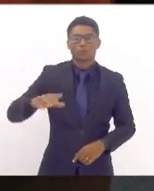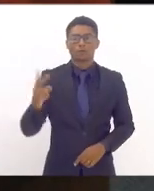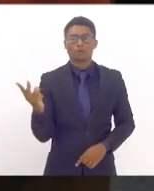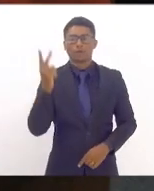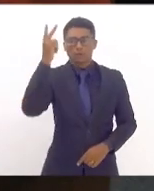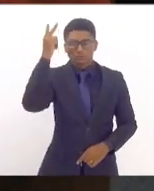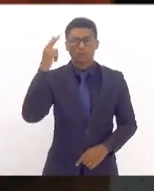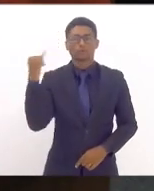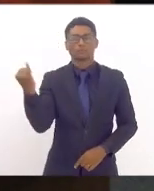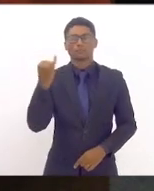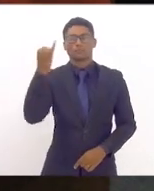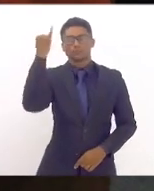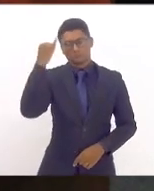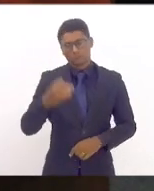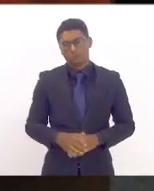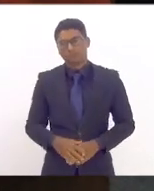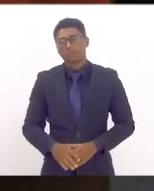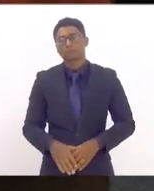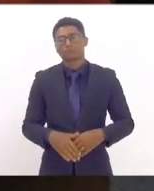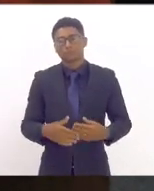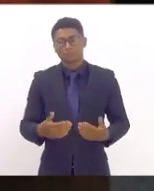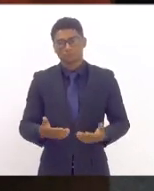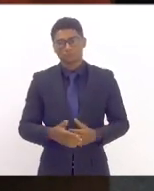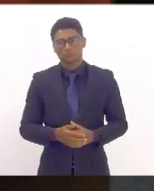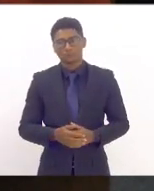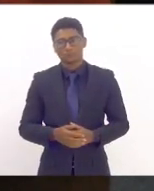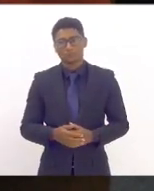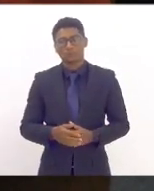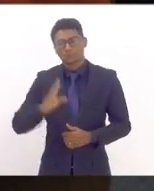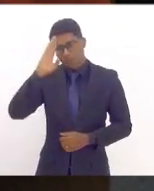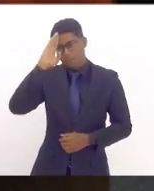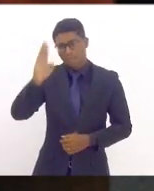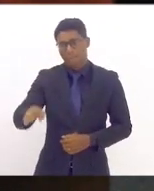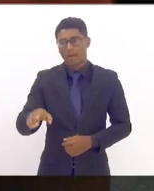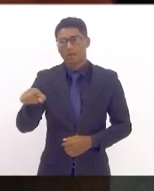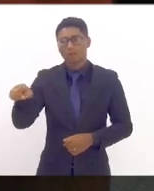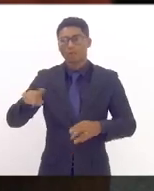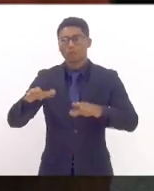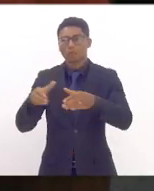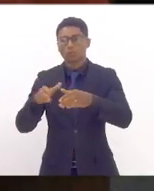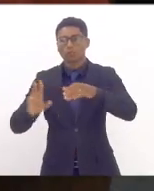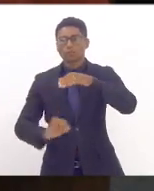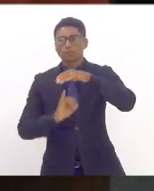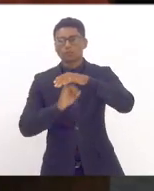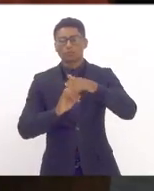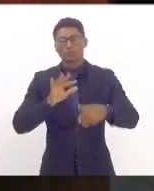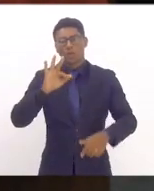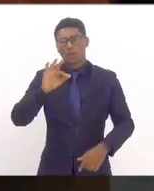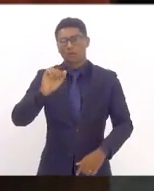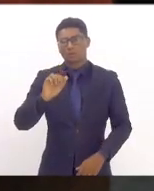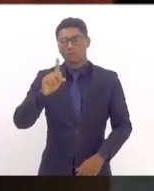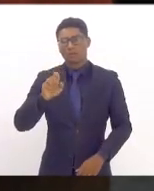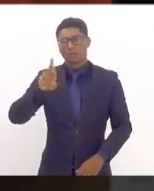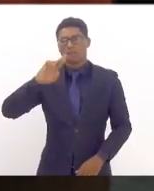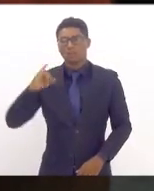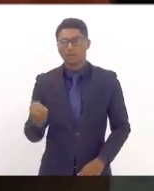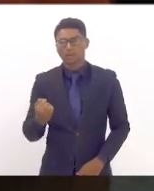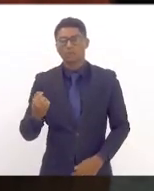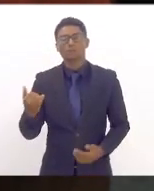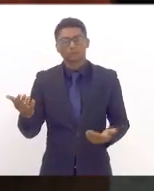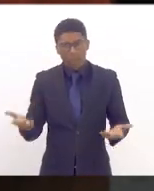do Rio de Janeiro e particularmente neste caso de um dos nossos principais órgãos públicos estaduais que a Fundação Carlos Chagas de ampara pesquisa